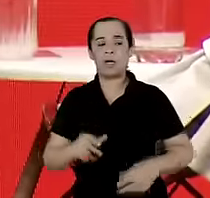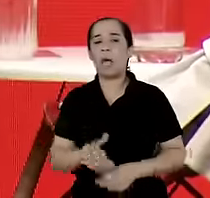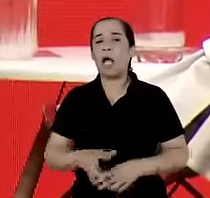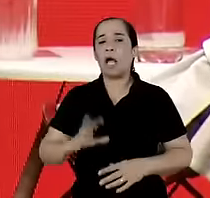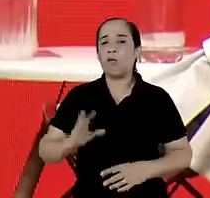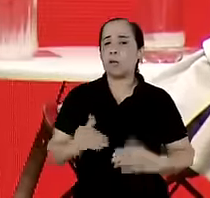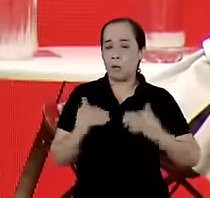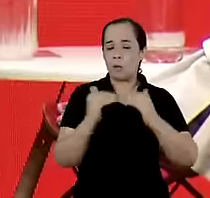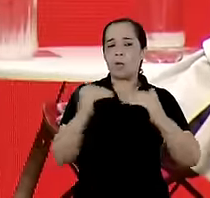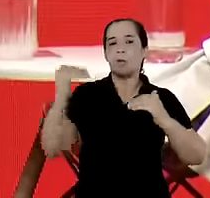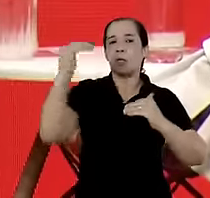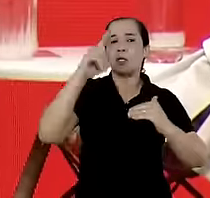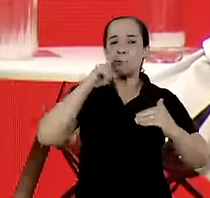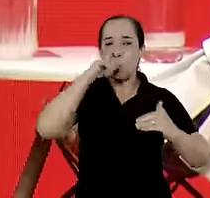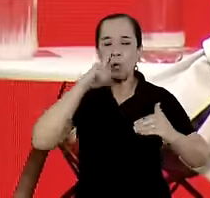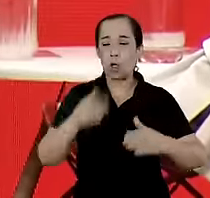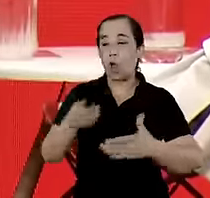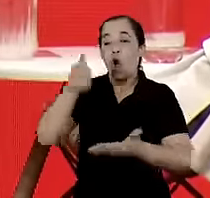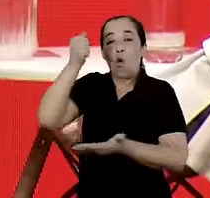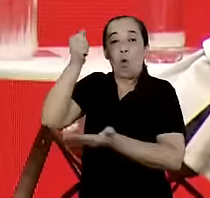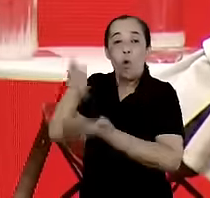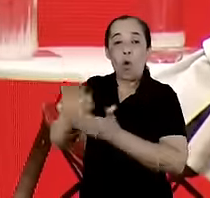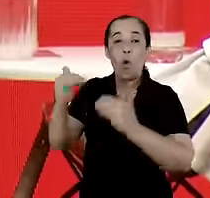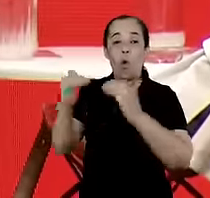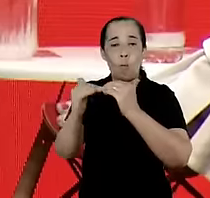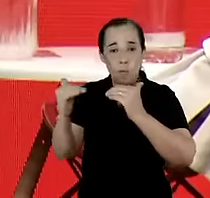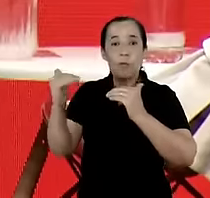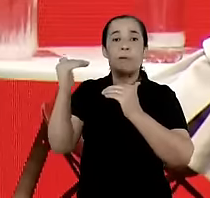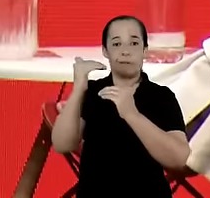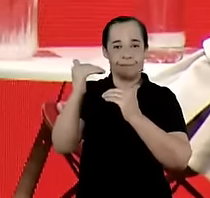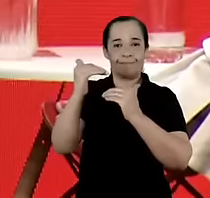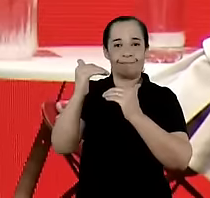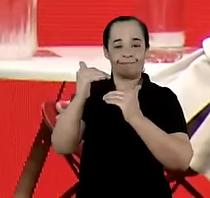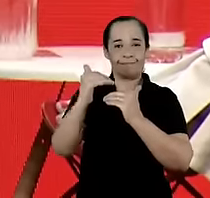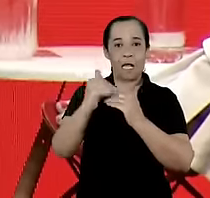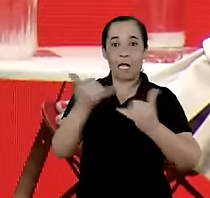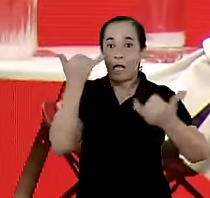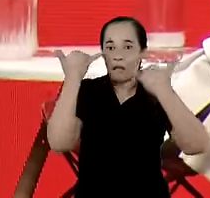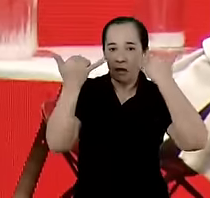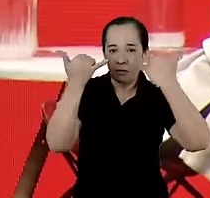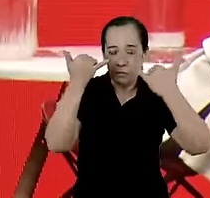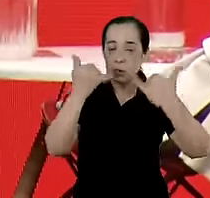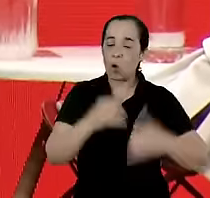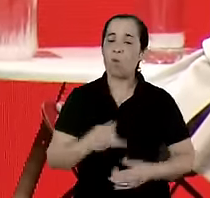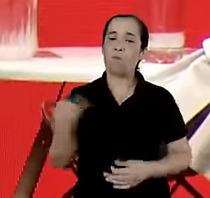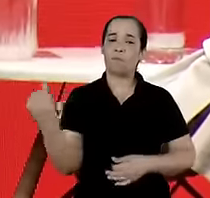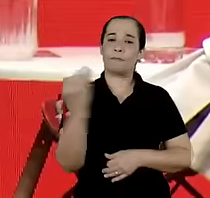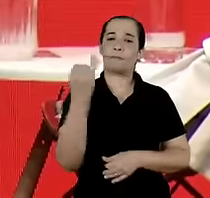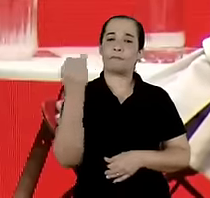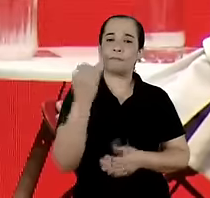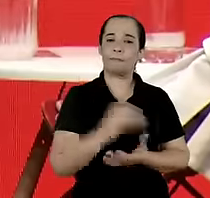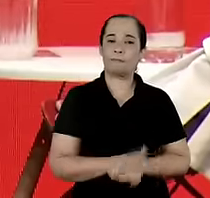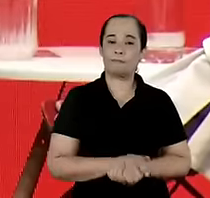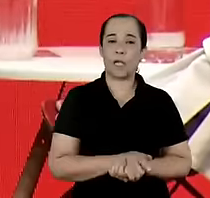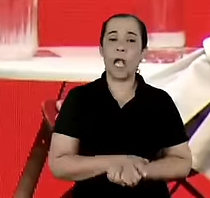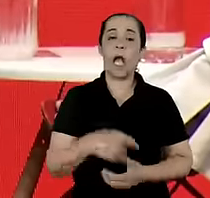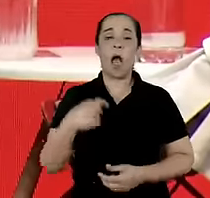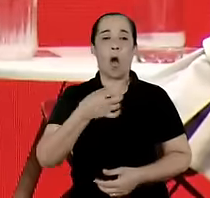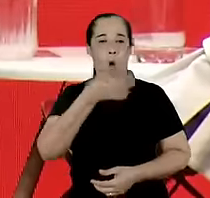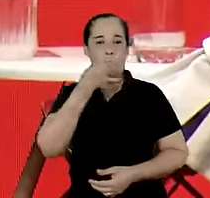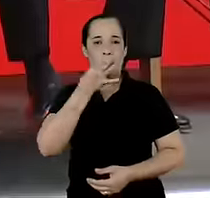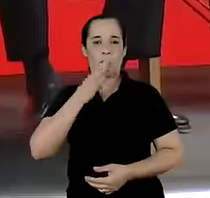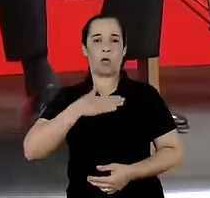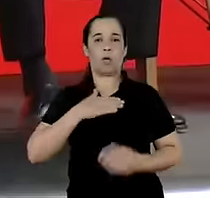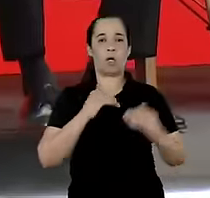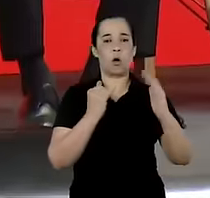compra mais adicionam maisos de risco Então acho que essa informação é informação importante então ah na minha visão parou a alta de juros do